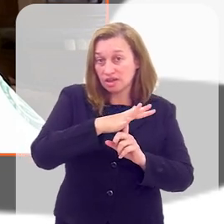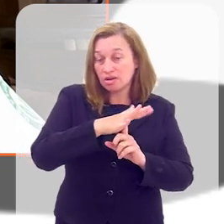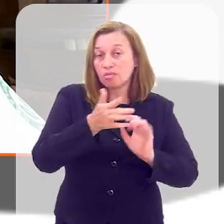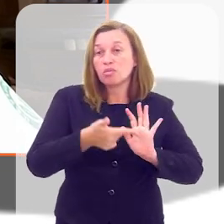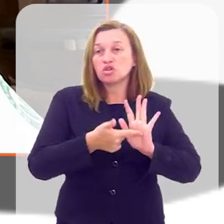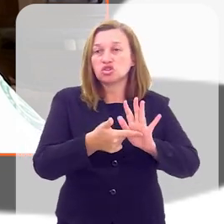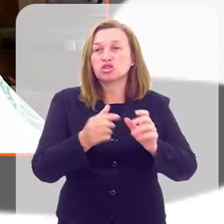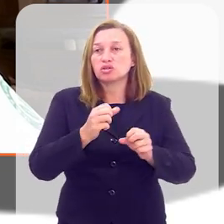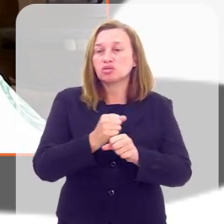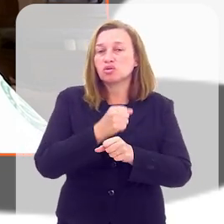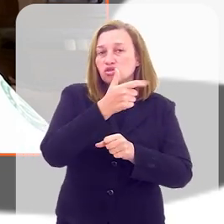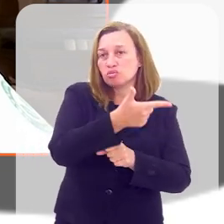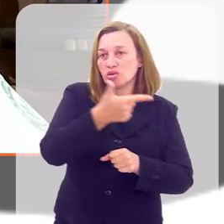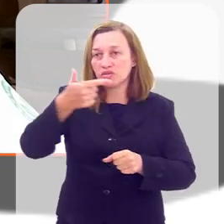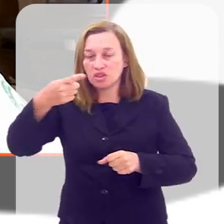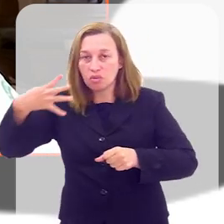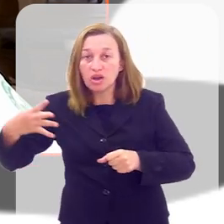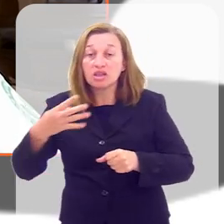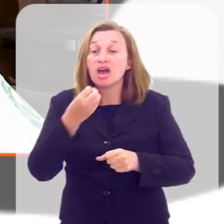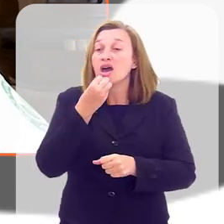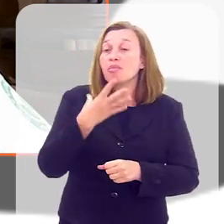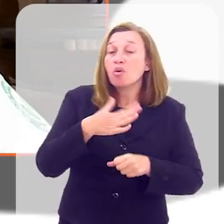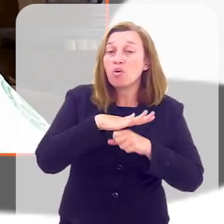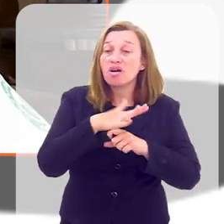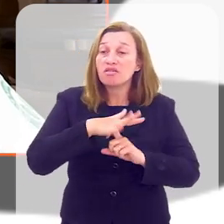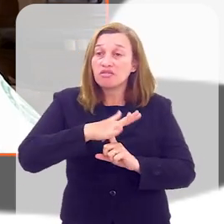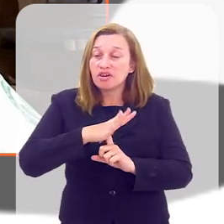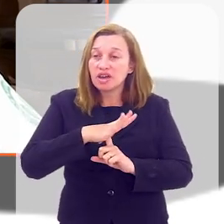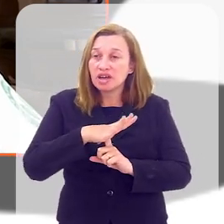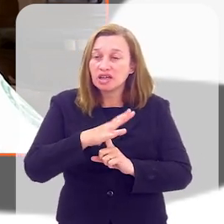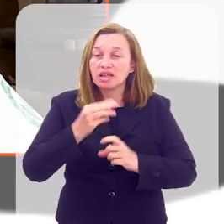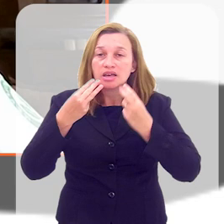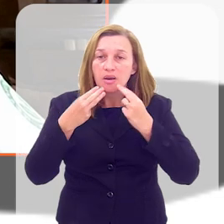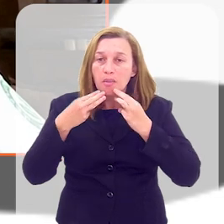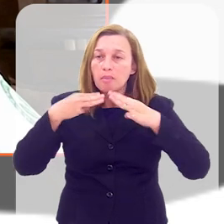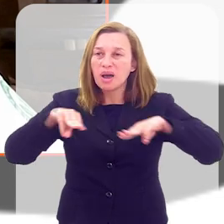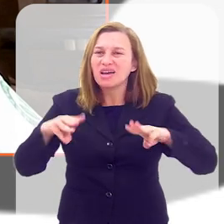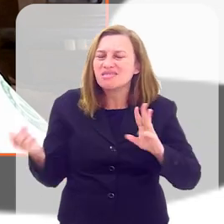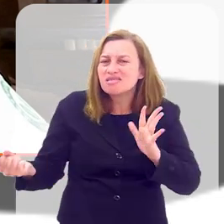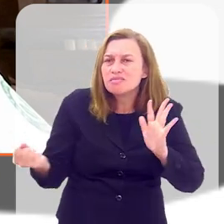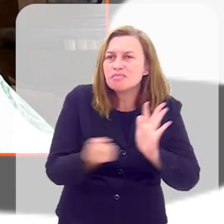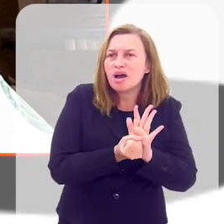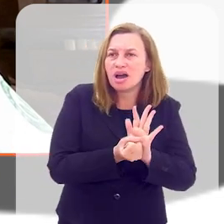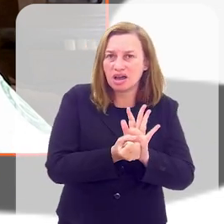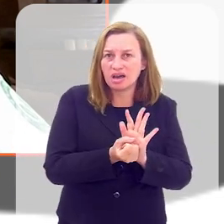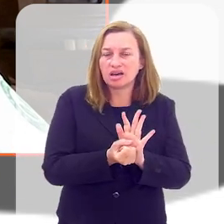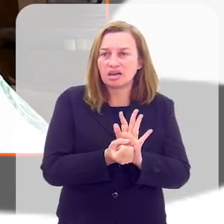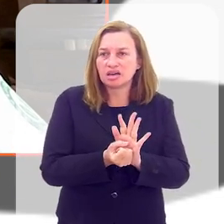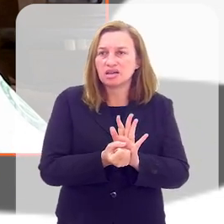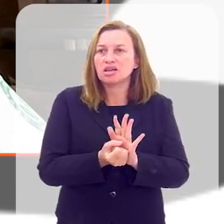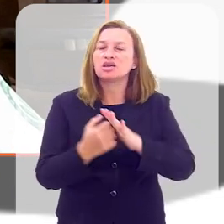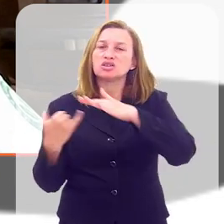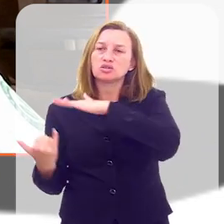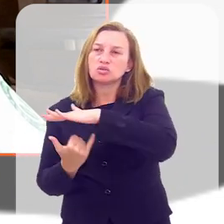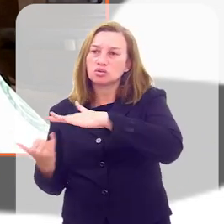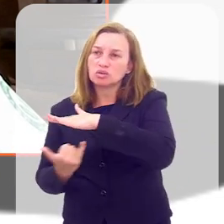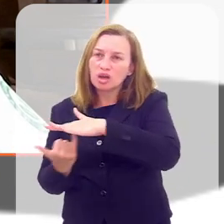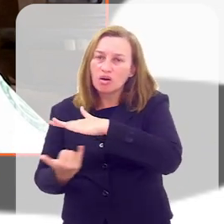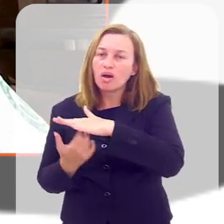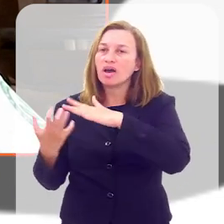ano agora de 2024 essa feira é muito boa porque a gente é uma feira de marca principalmente